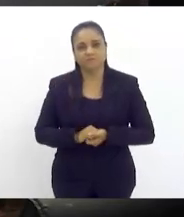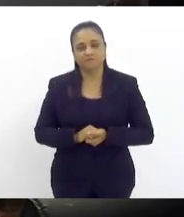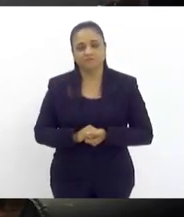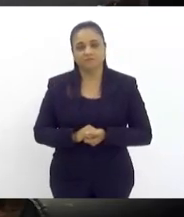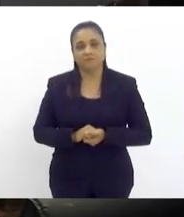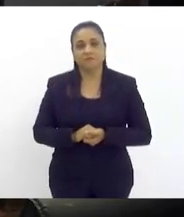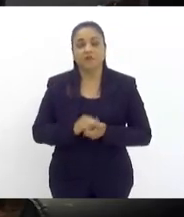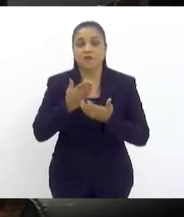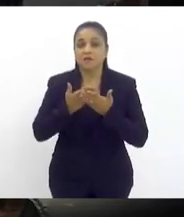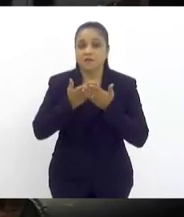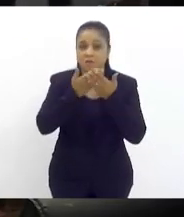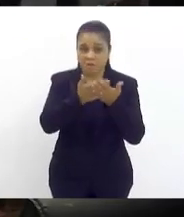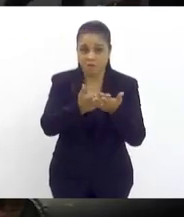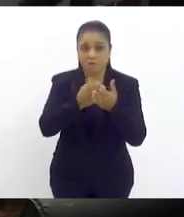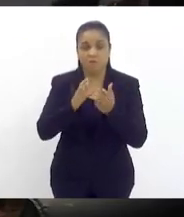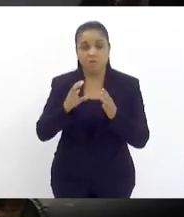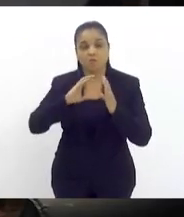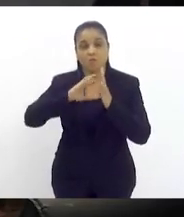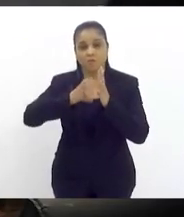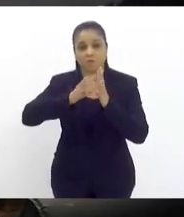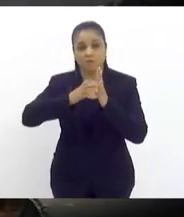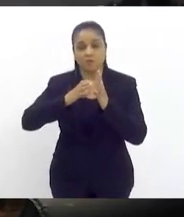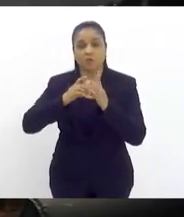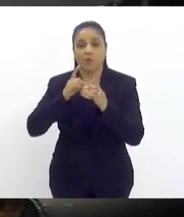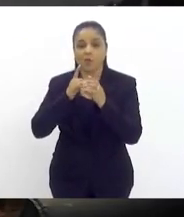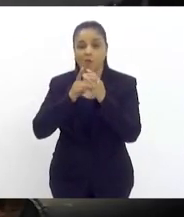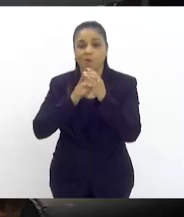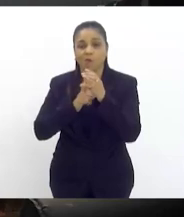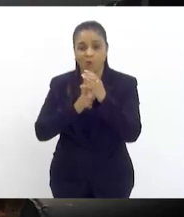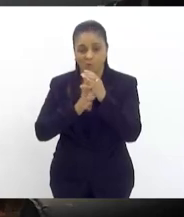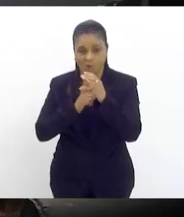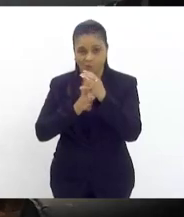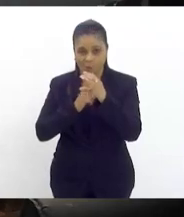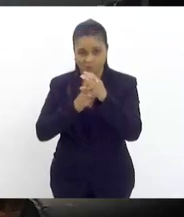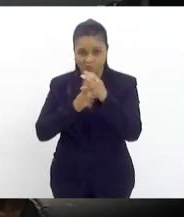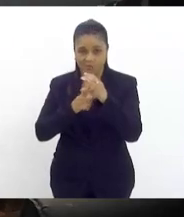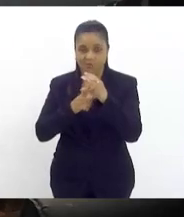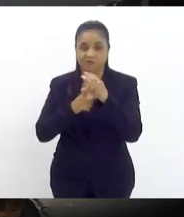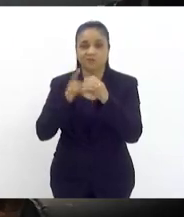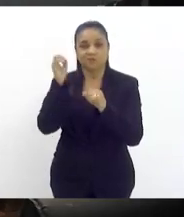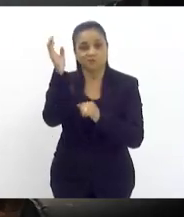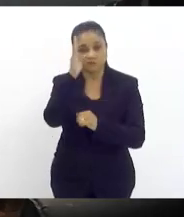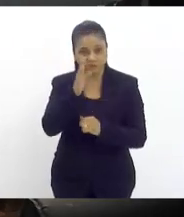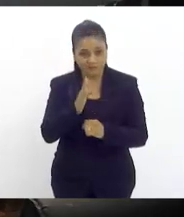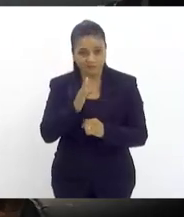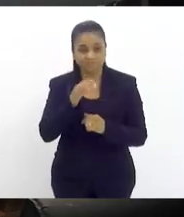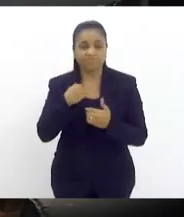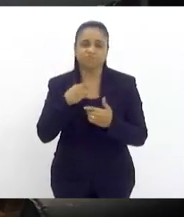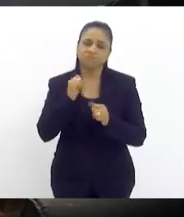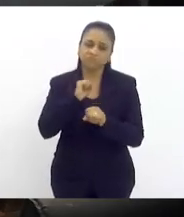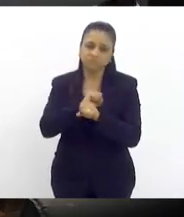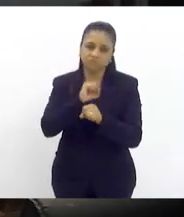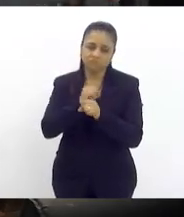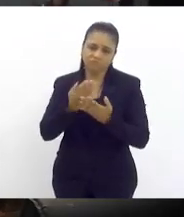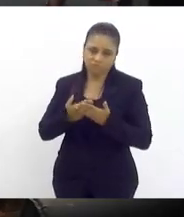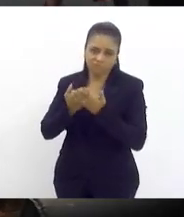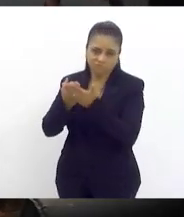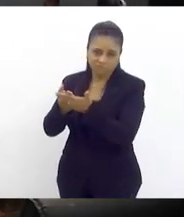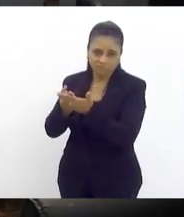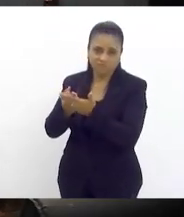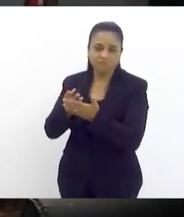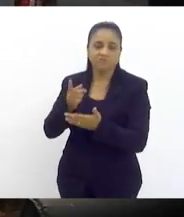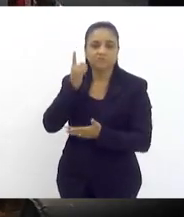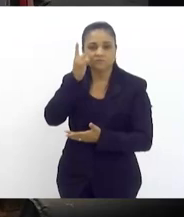para encaminhar pelo Partido Comunista do Brasil e explicar, inclusive, a mudança do voto, eu estava esperando o encaminhamento apresentado pela deputada